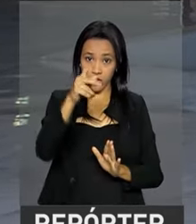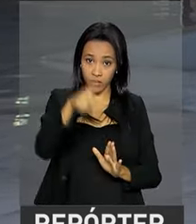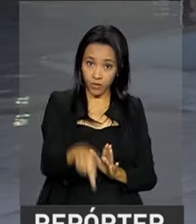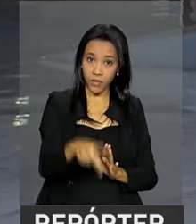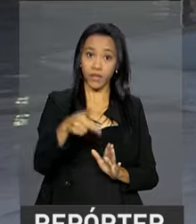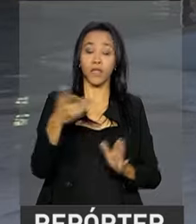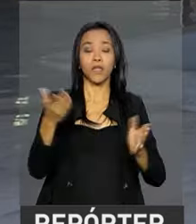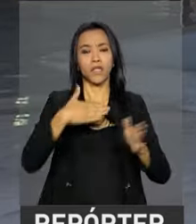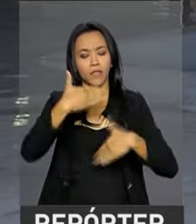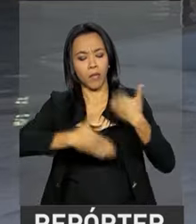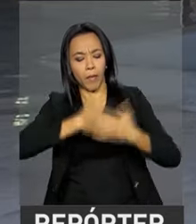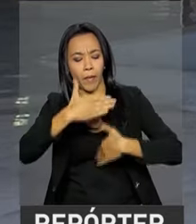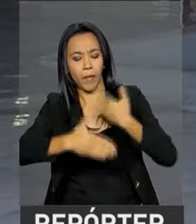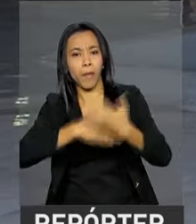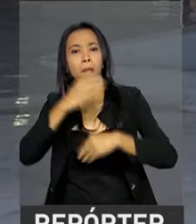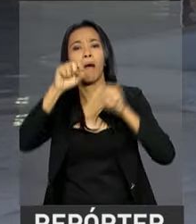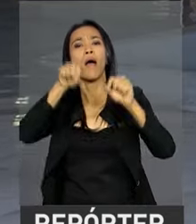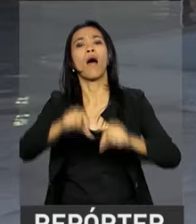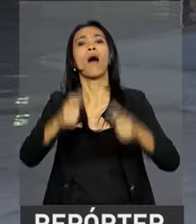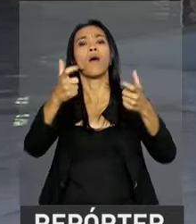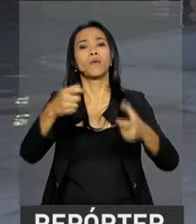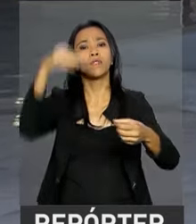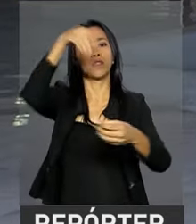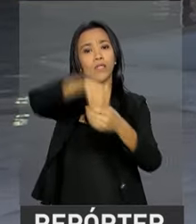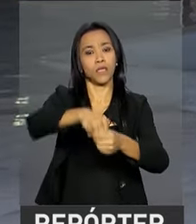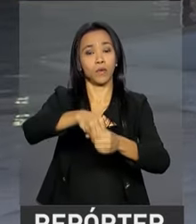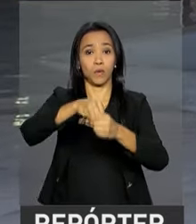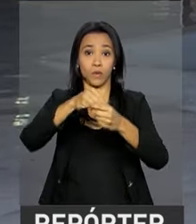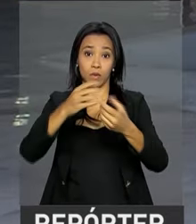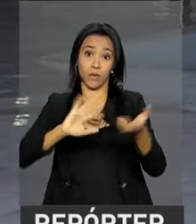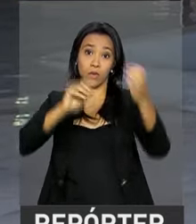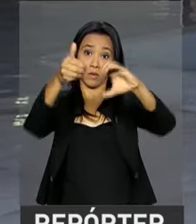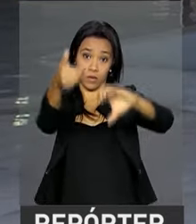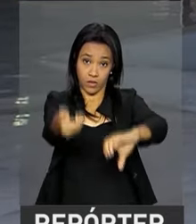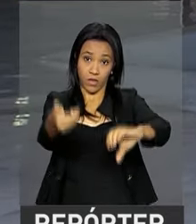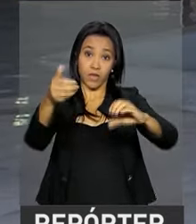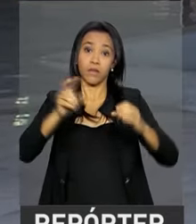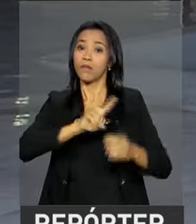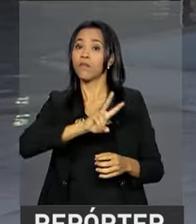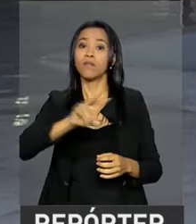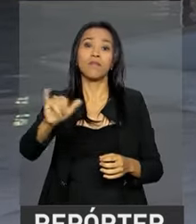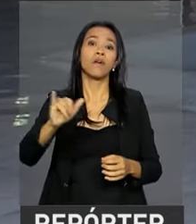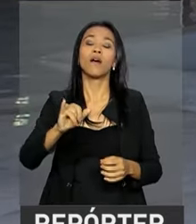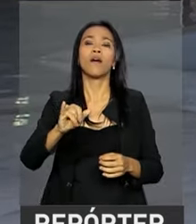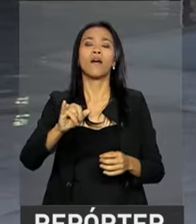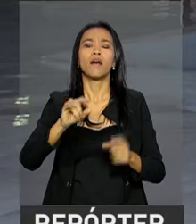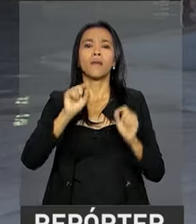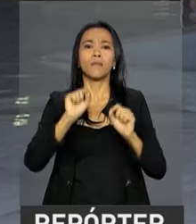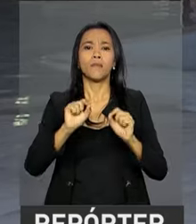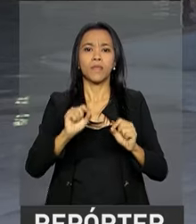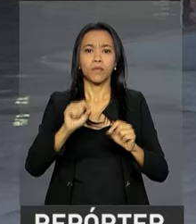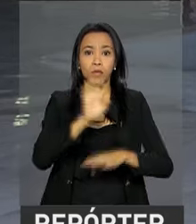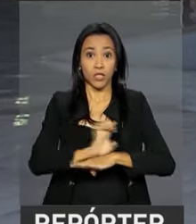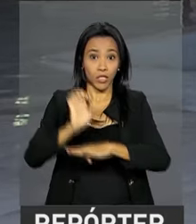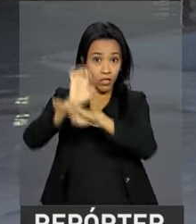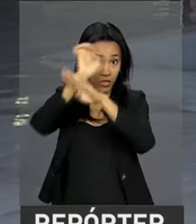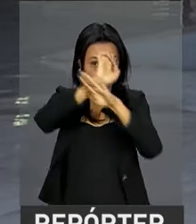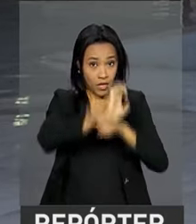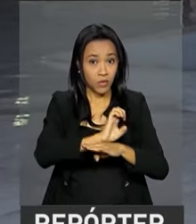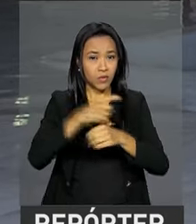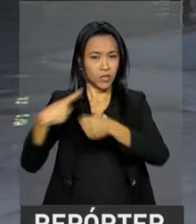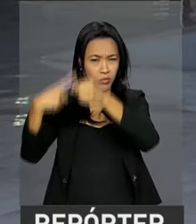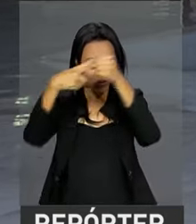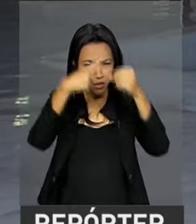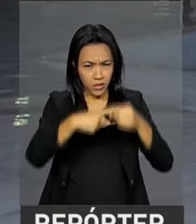que tramita no Congresso Nacional não vai envolver os sistemas de previdência e os servidores dos estados e dos